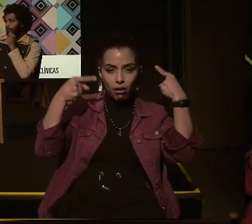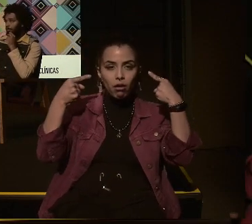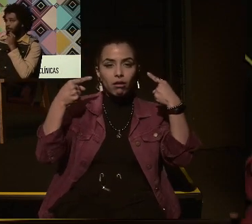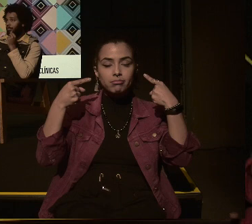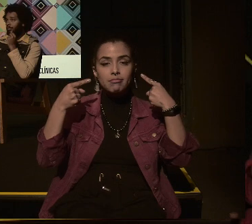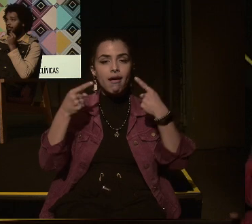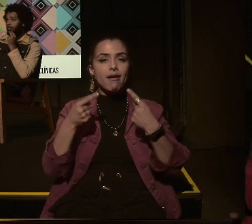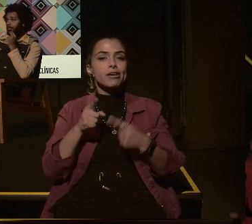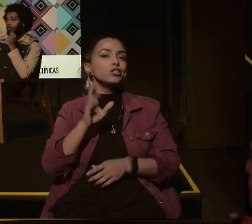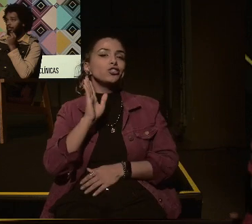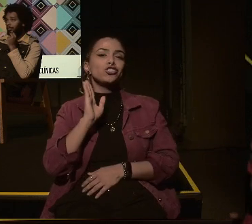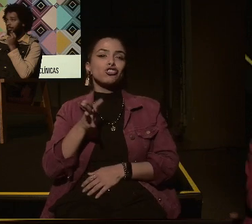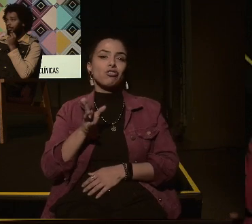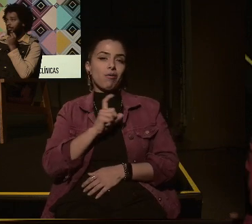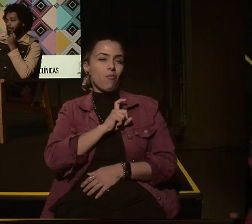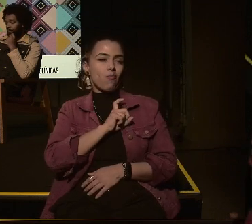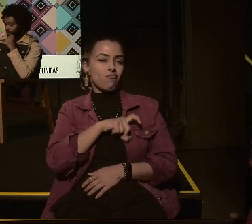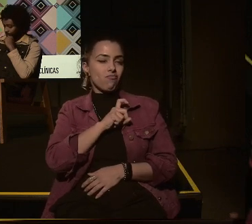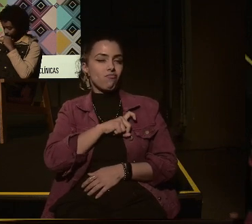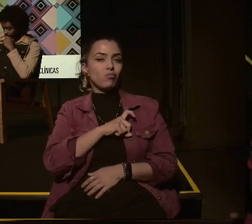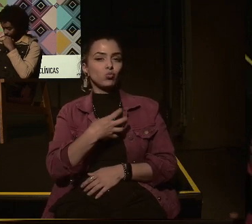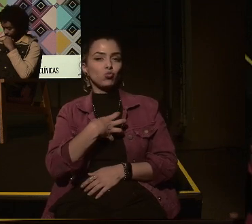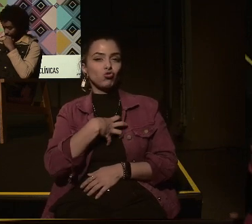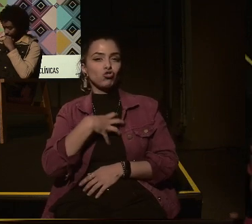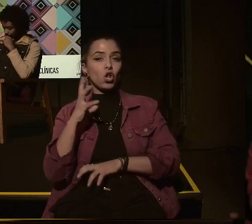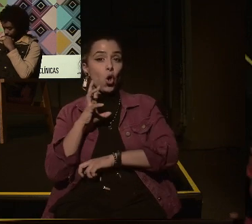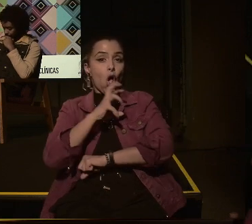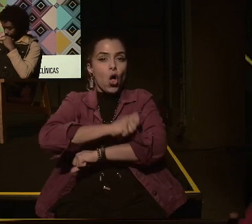têm uma intencionalidade colonial.